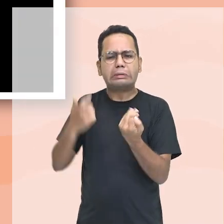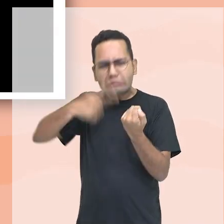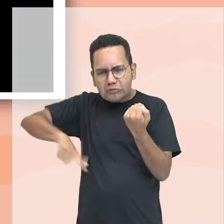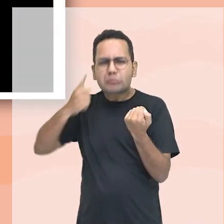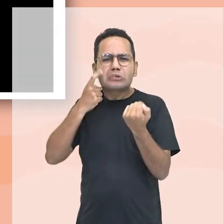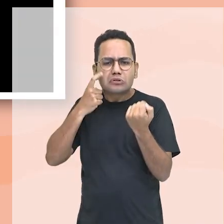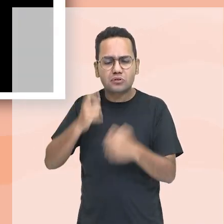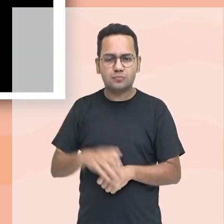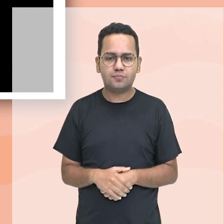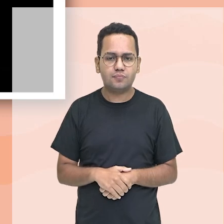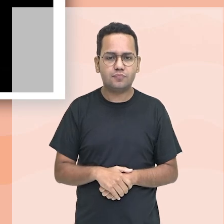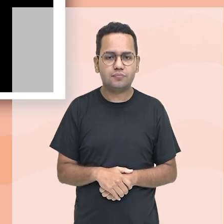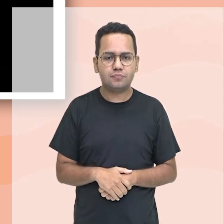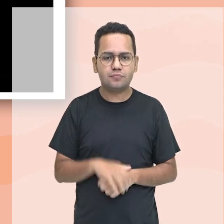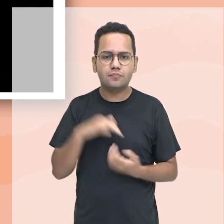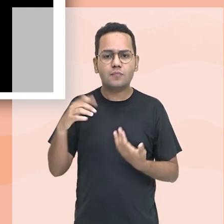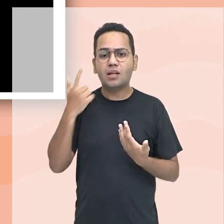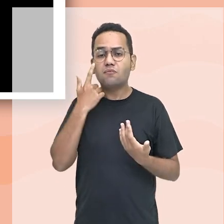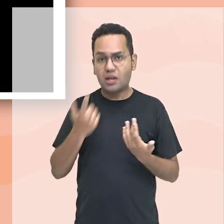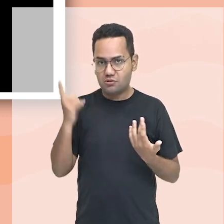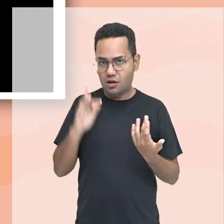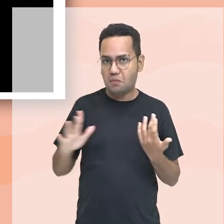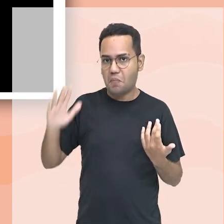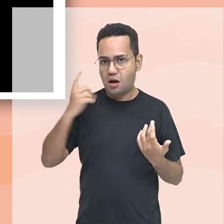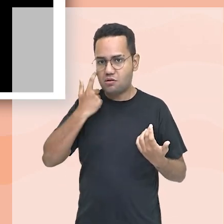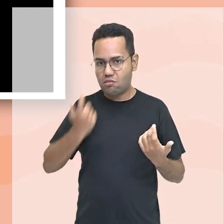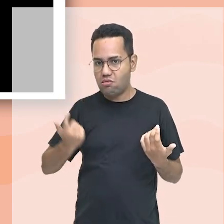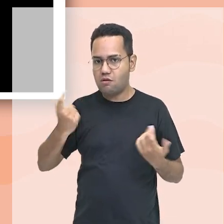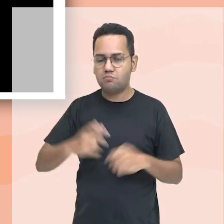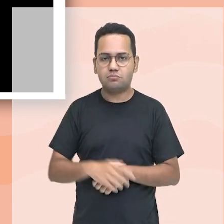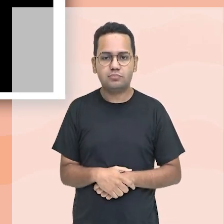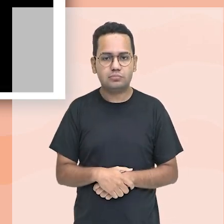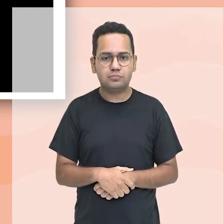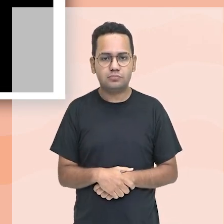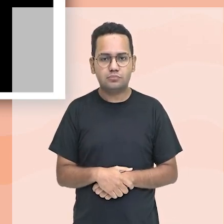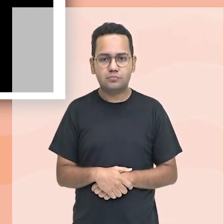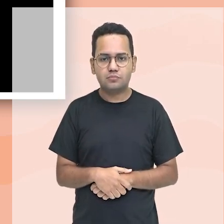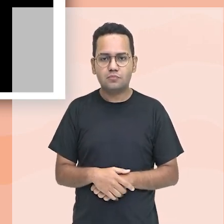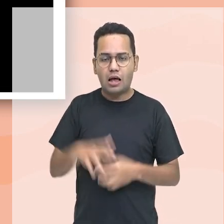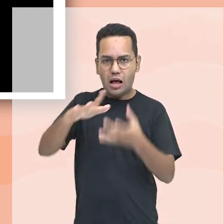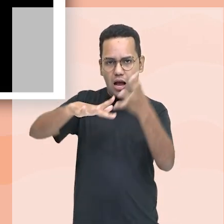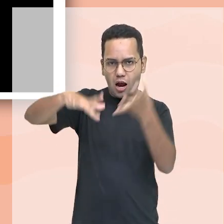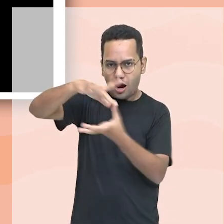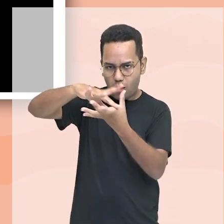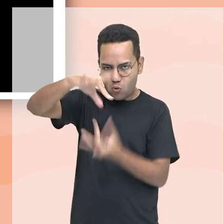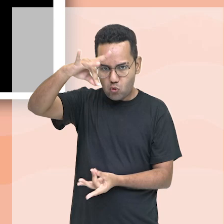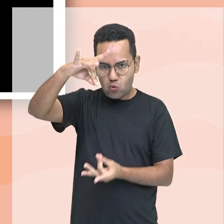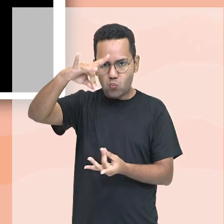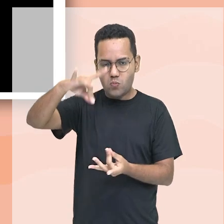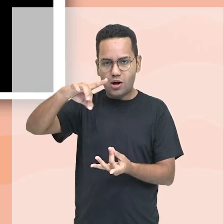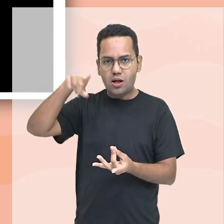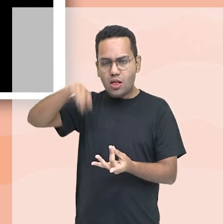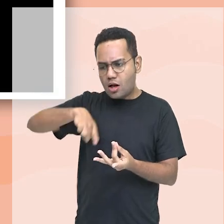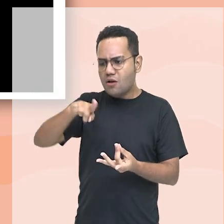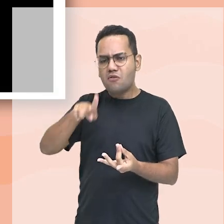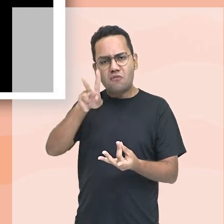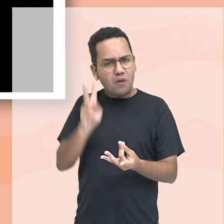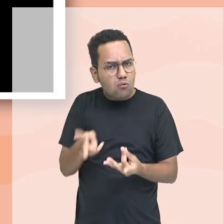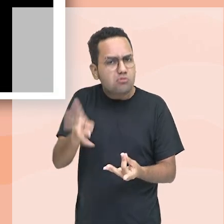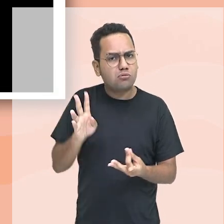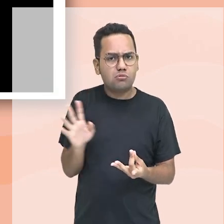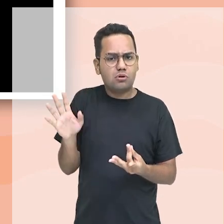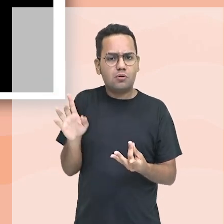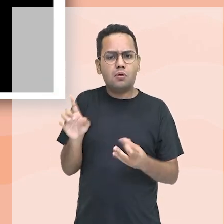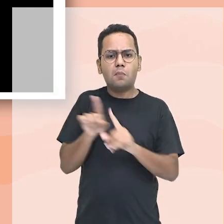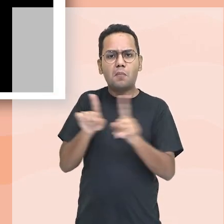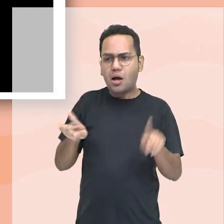dessa pessoa, ela vai para a nossa aldeia espiritual e o tronco que foi utilizado, né? Ele